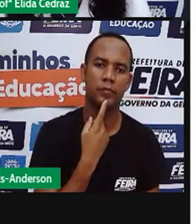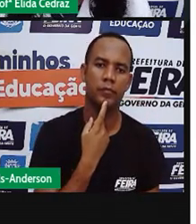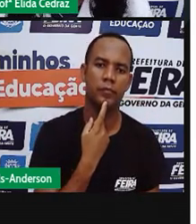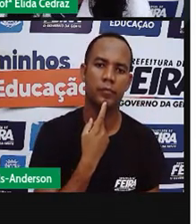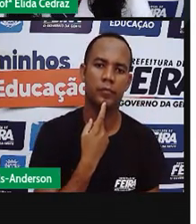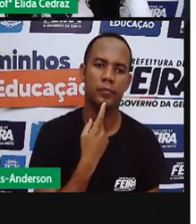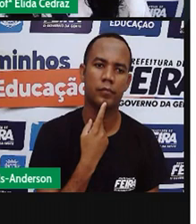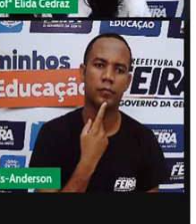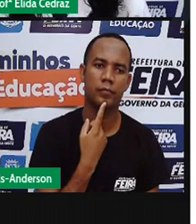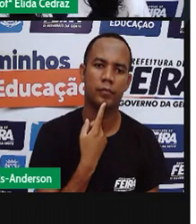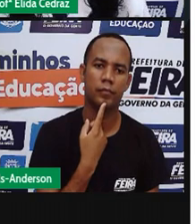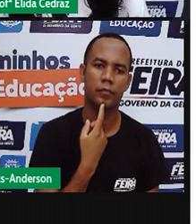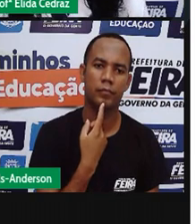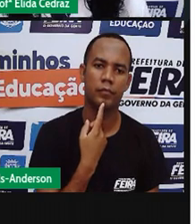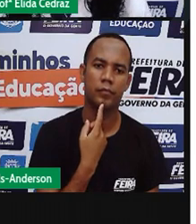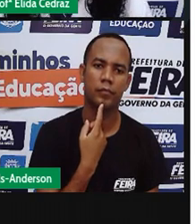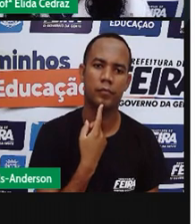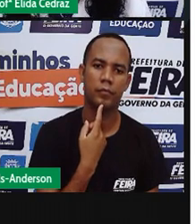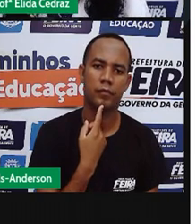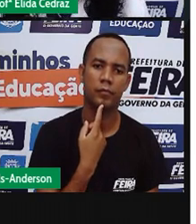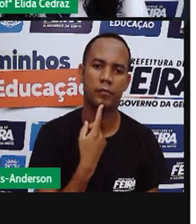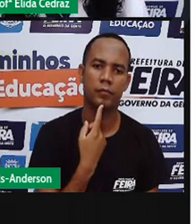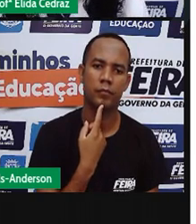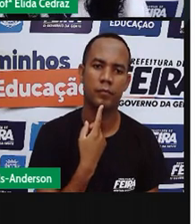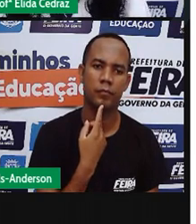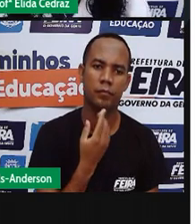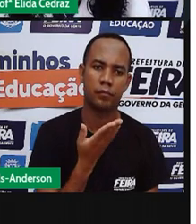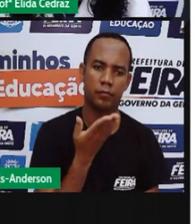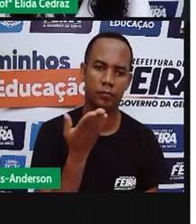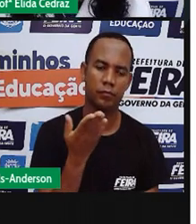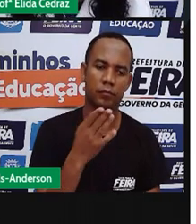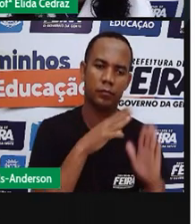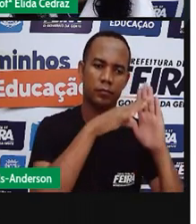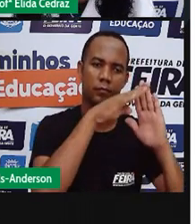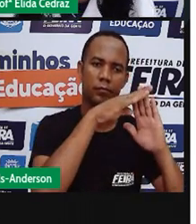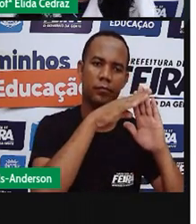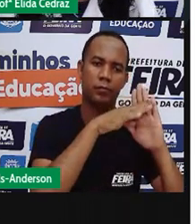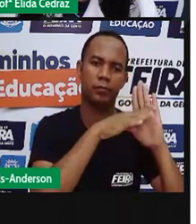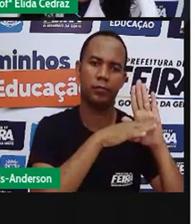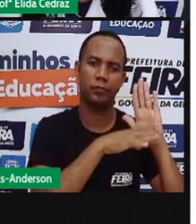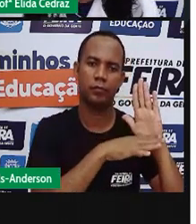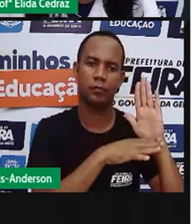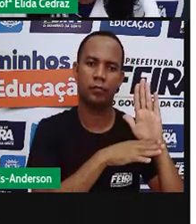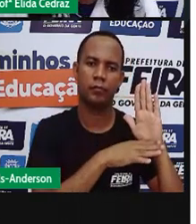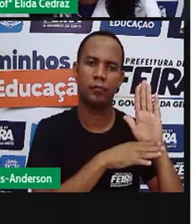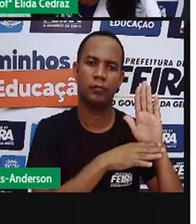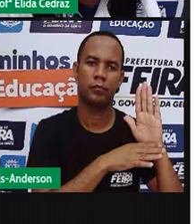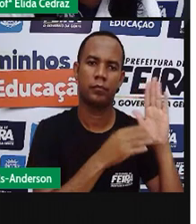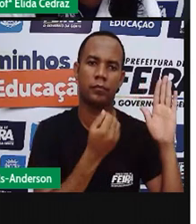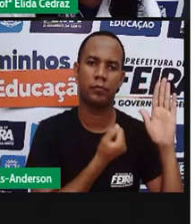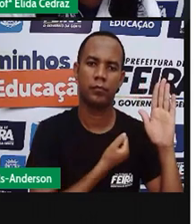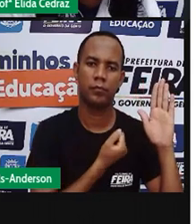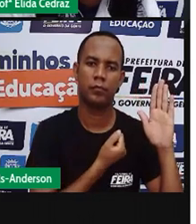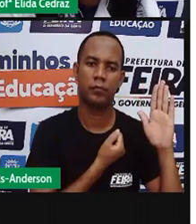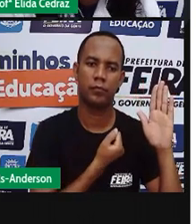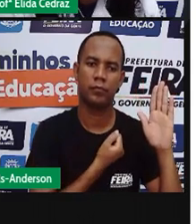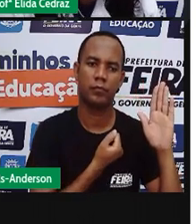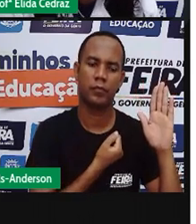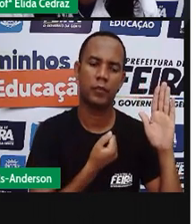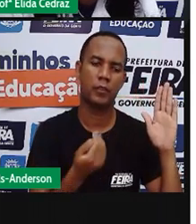309, 310. Essa tabela que Neto fez vai do número, que é a